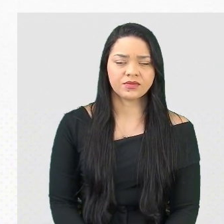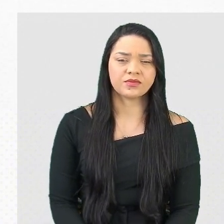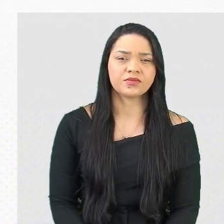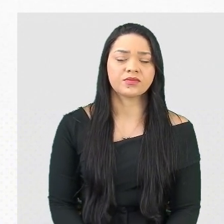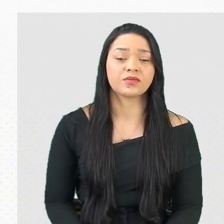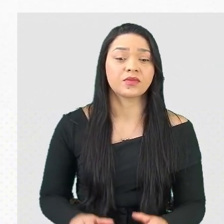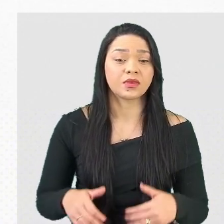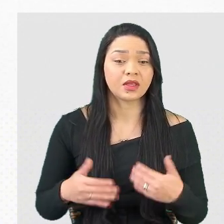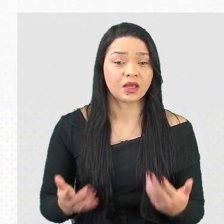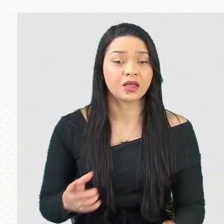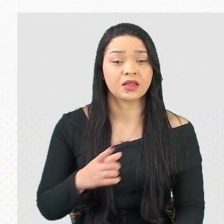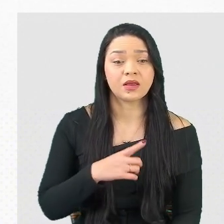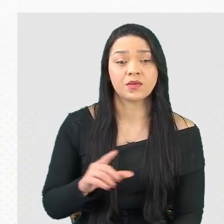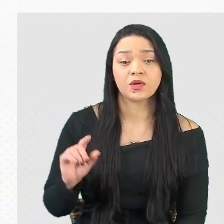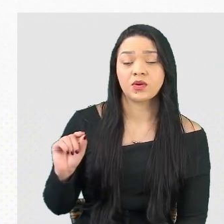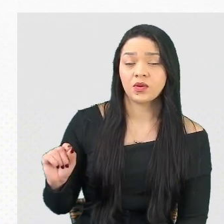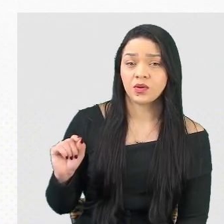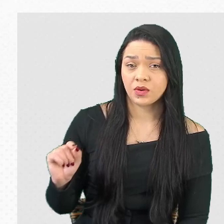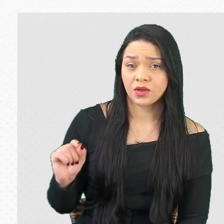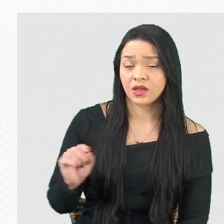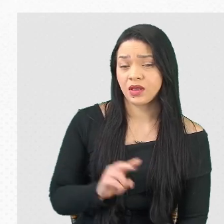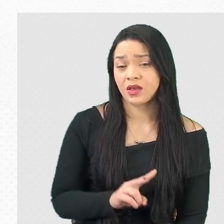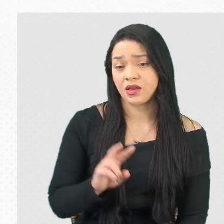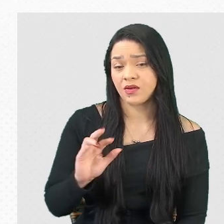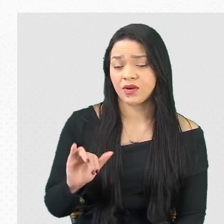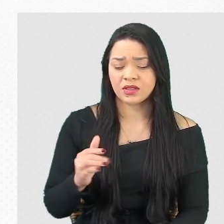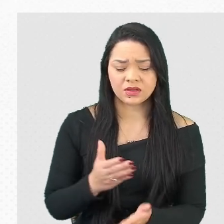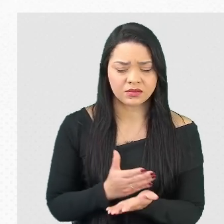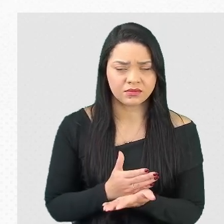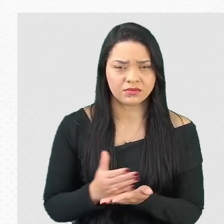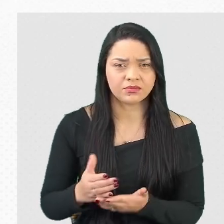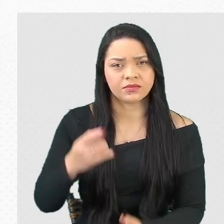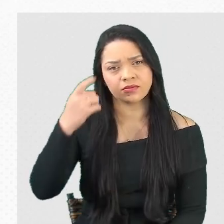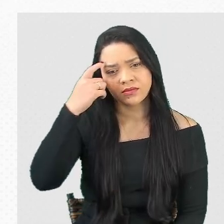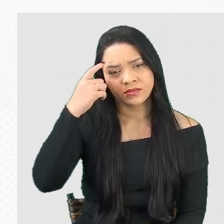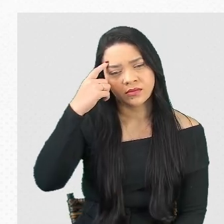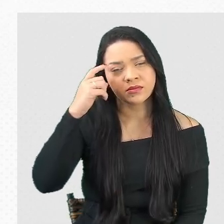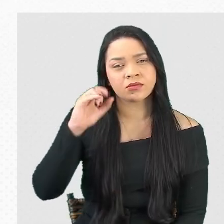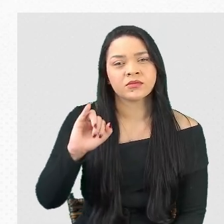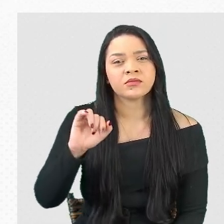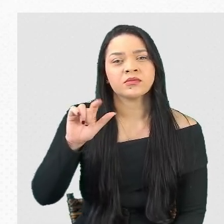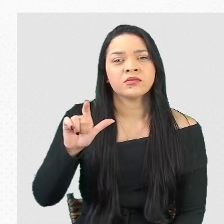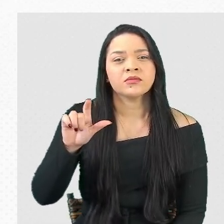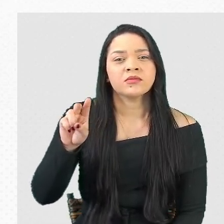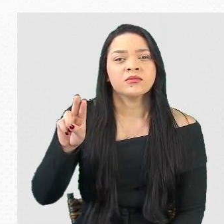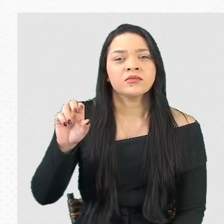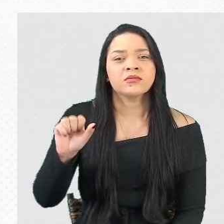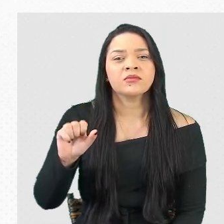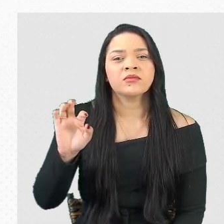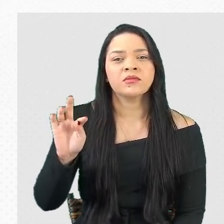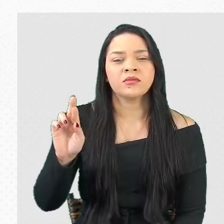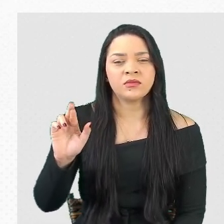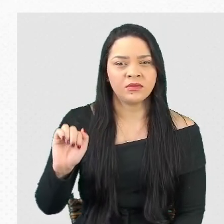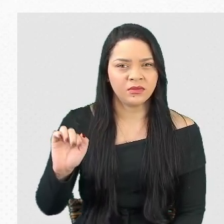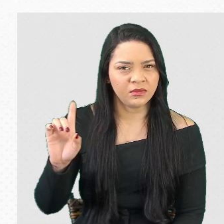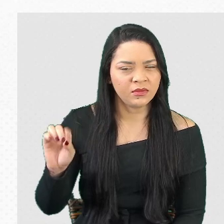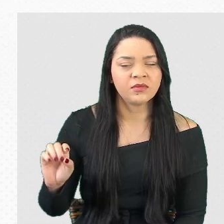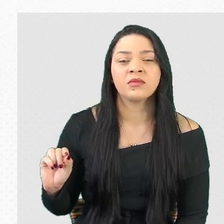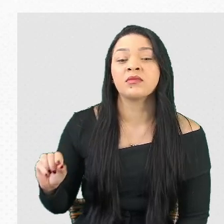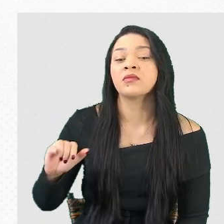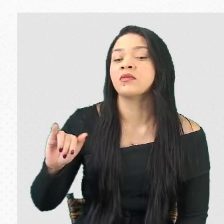E aí nós temos um dos que vão ser precursores desse pensamento ilustrado, que é John Locke, né? E